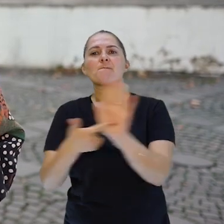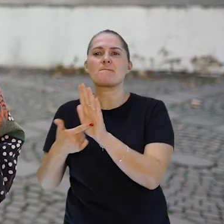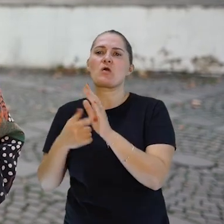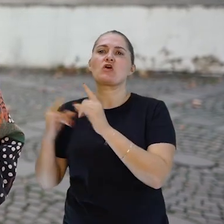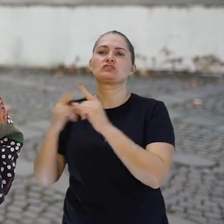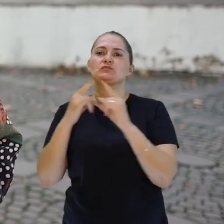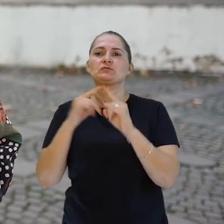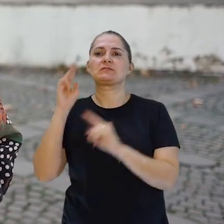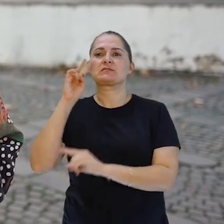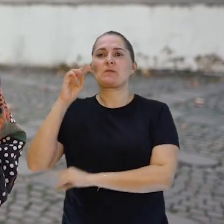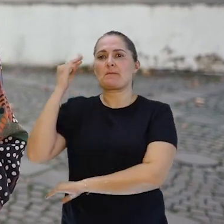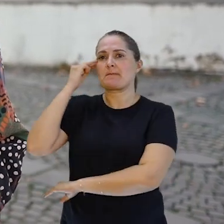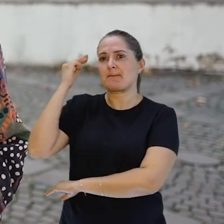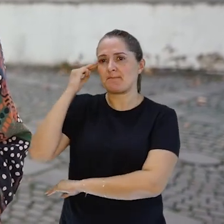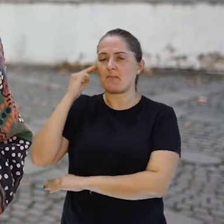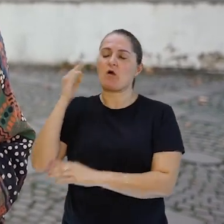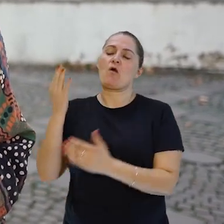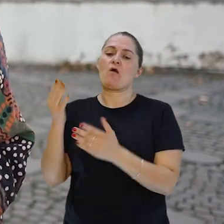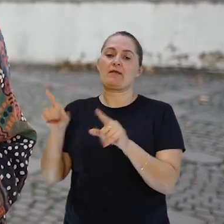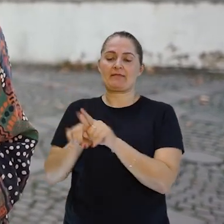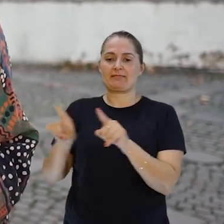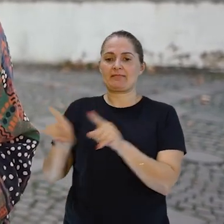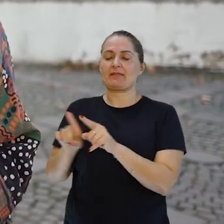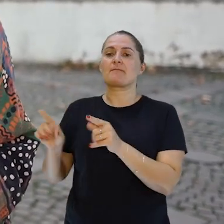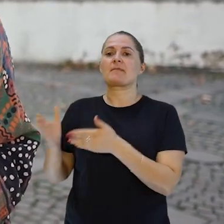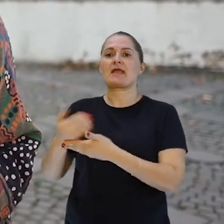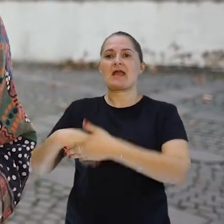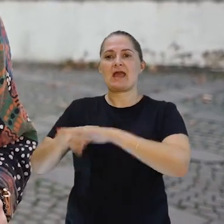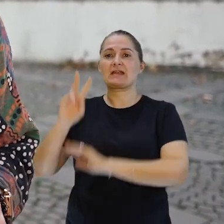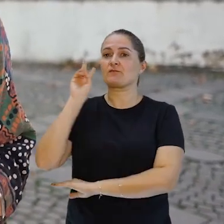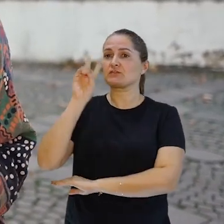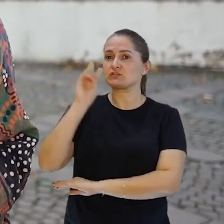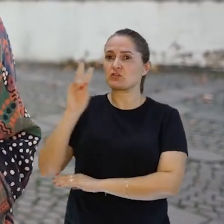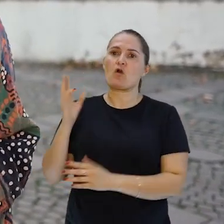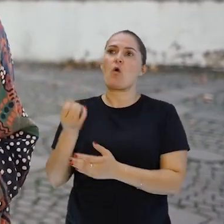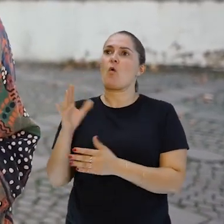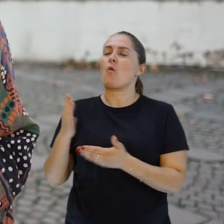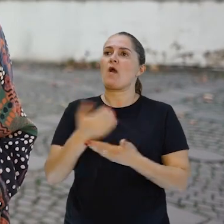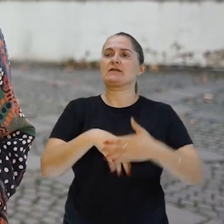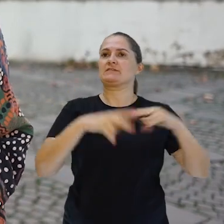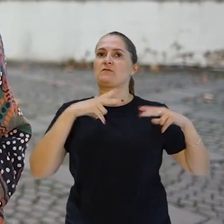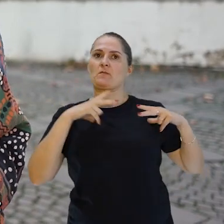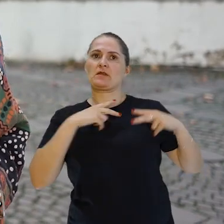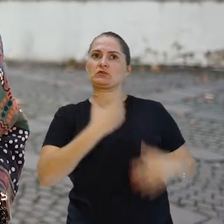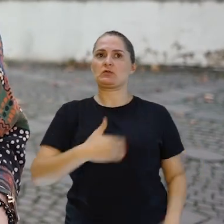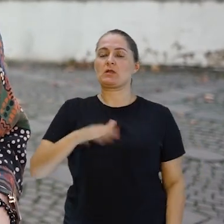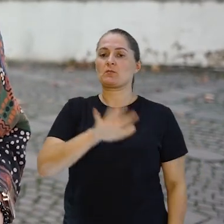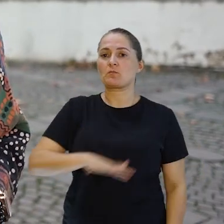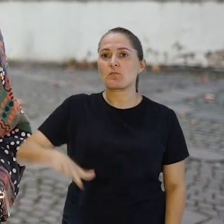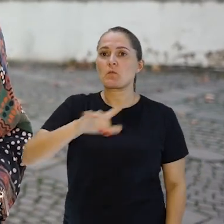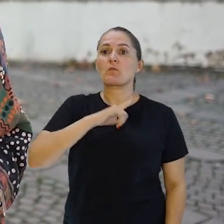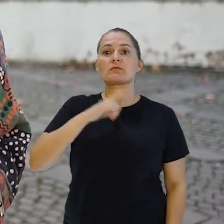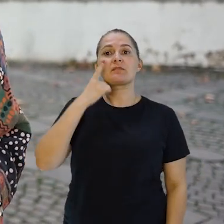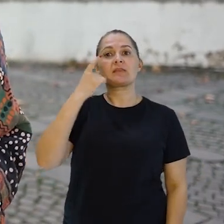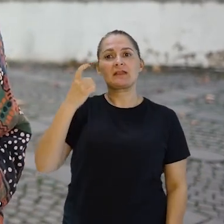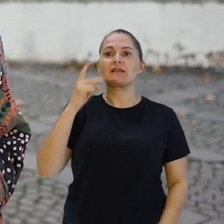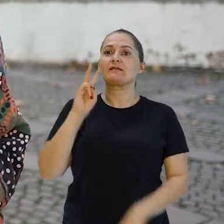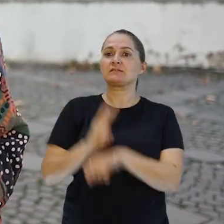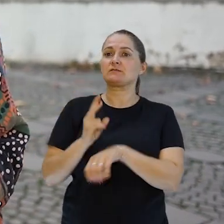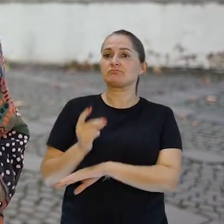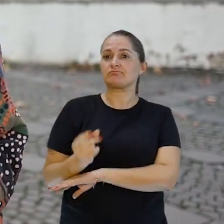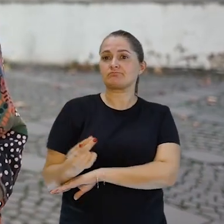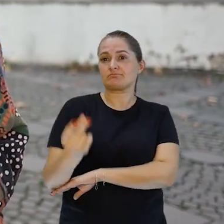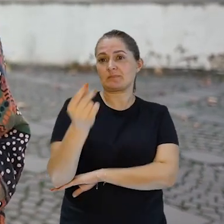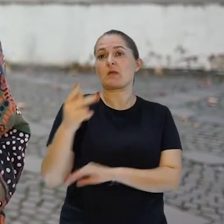memória, arquivos históricos ou entre acervos privados ou públicos que tenham interesse em preservar os seus patrimônios, seus